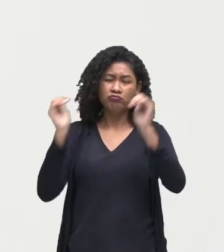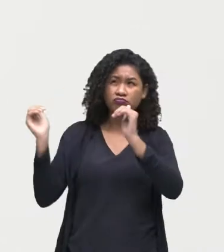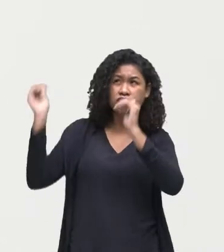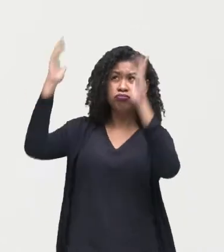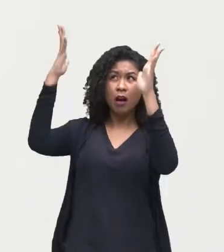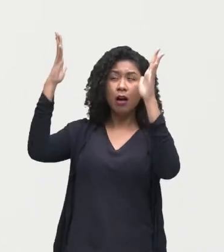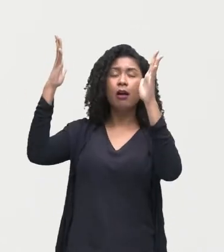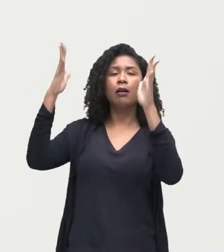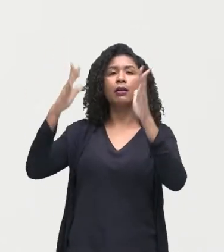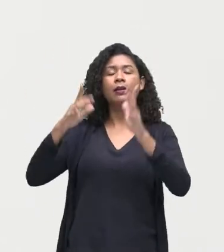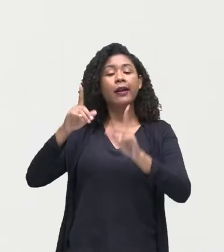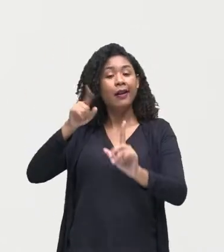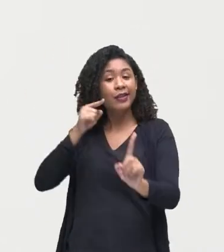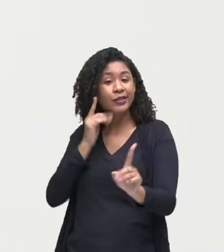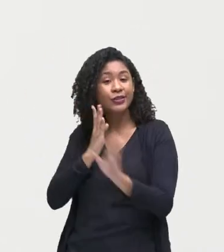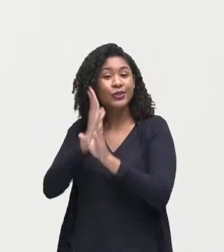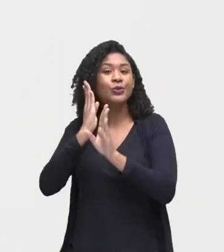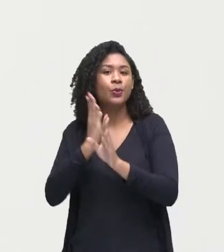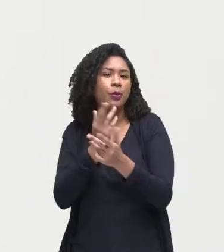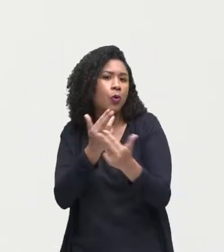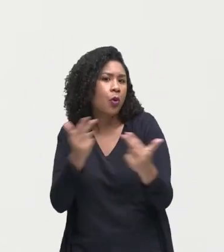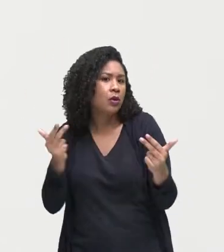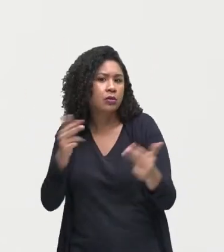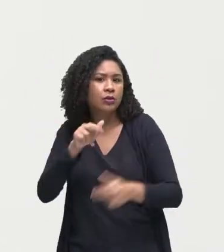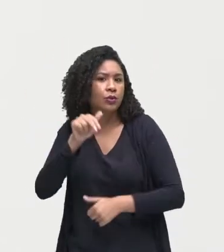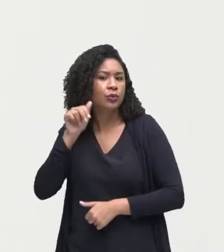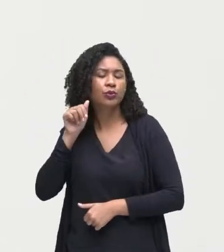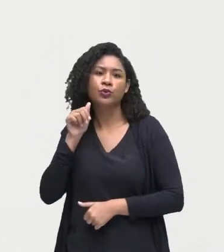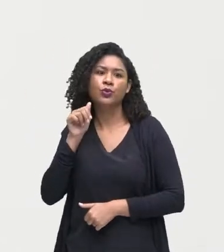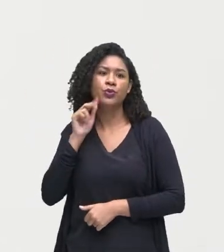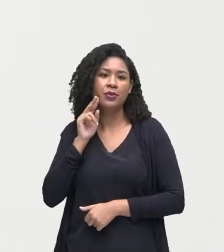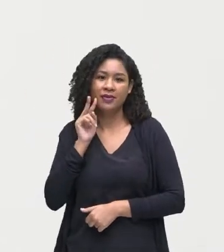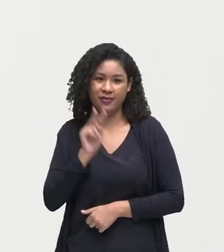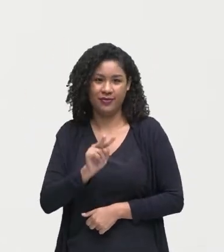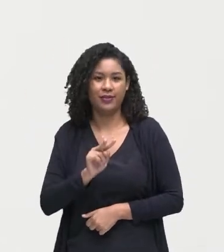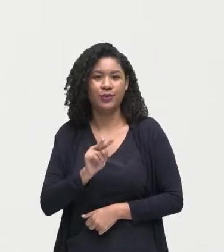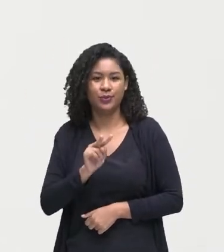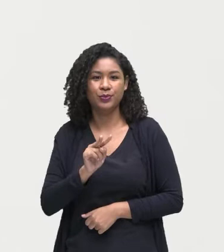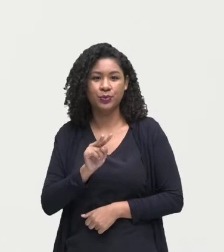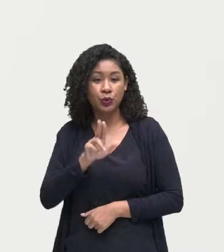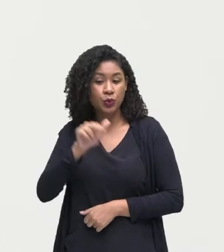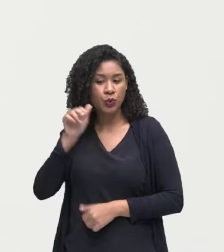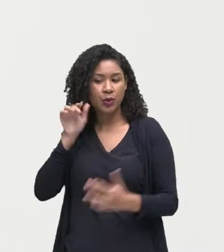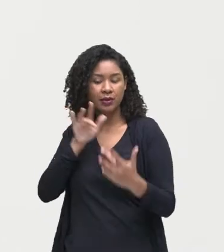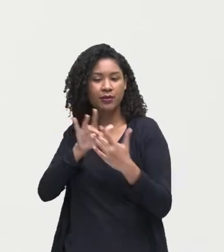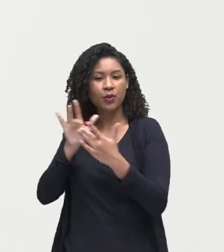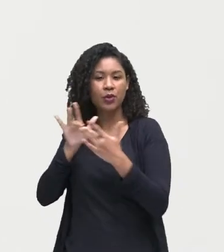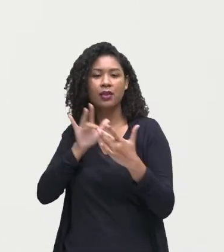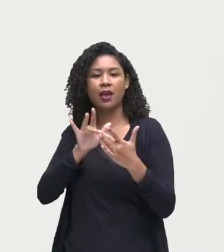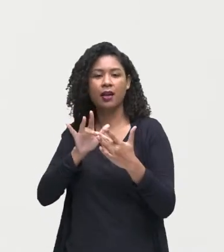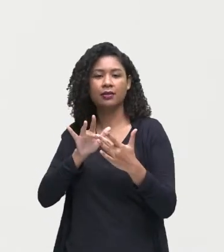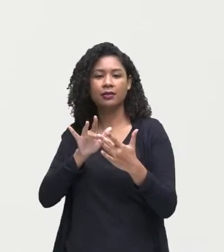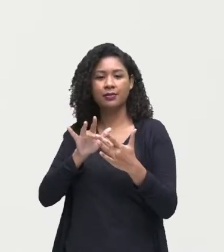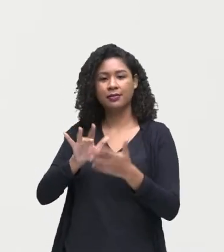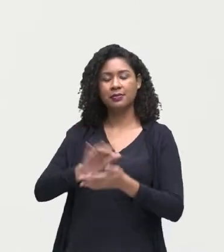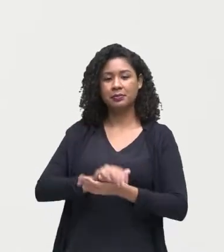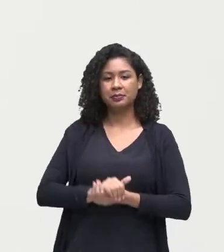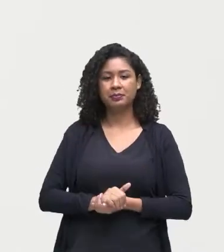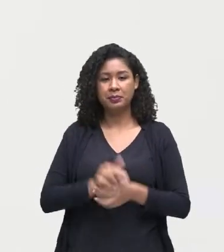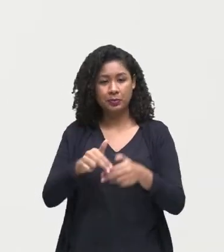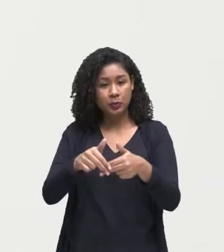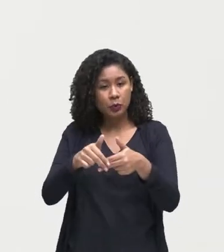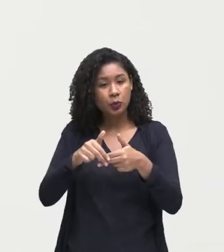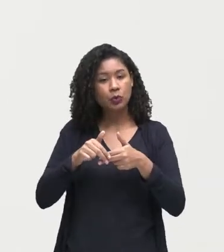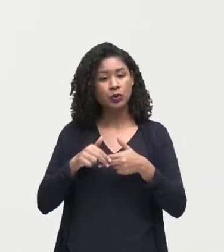de descobrir o que era desconhecido e que vai se tornar conhecido a partir da nossa espiritualidade,